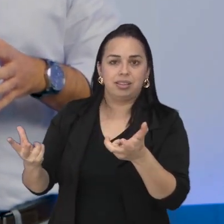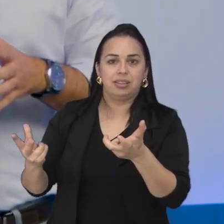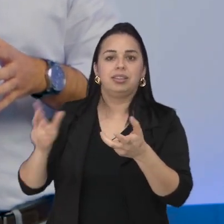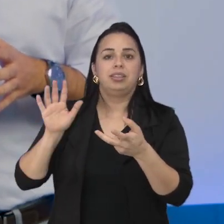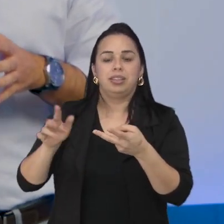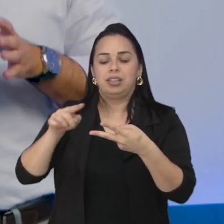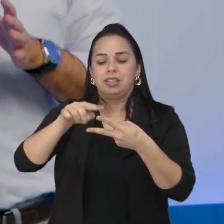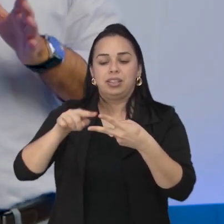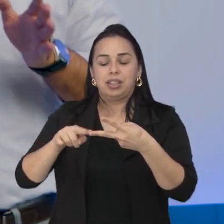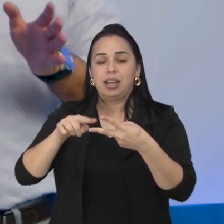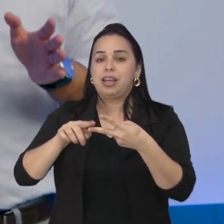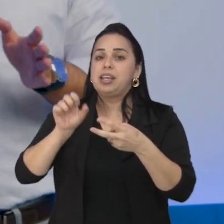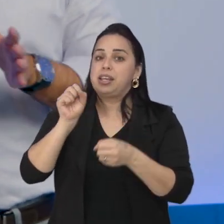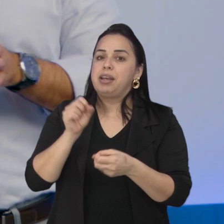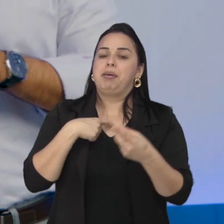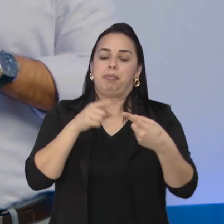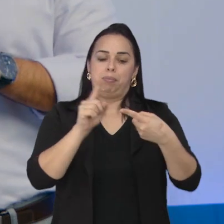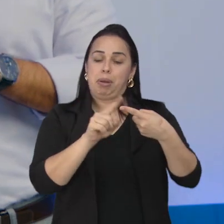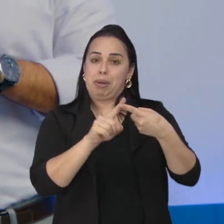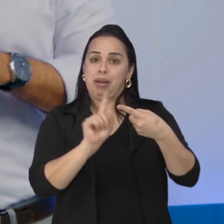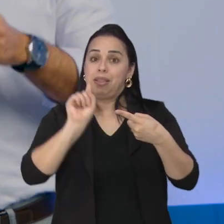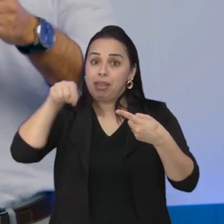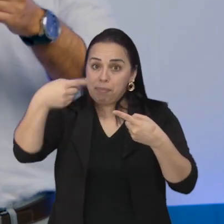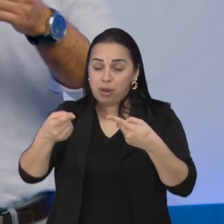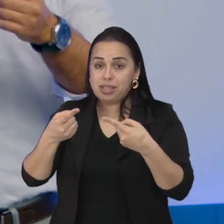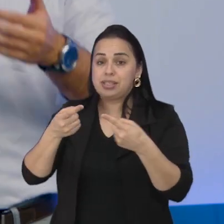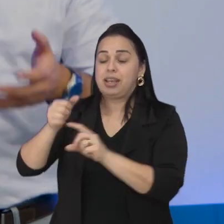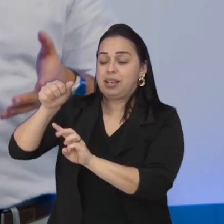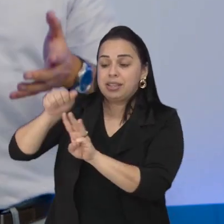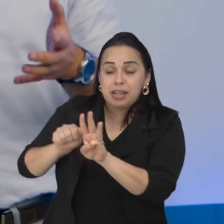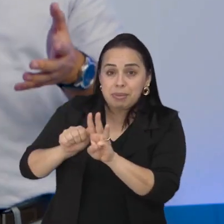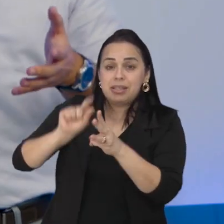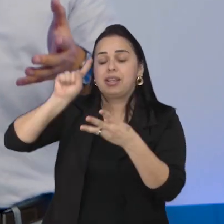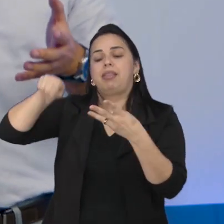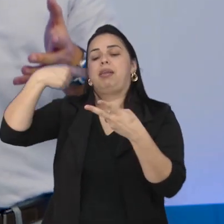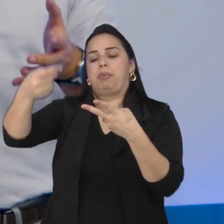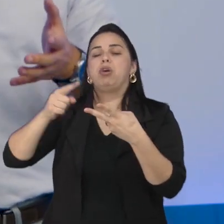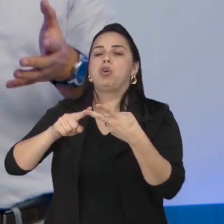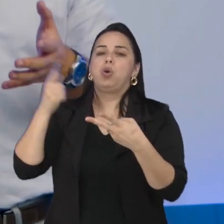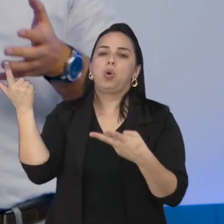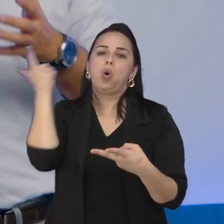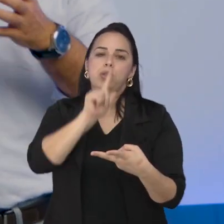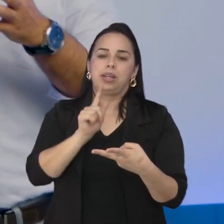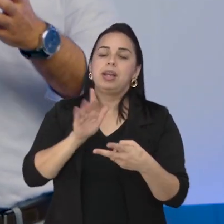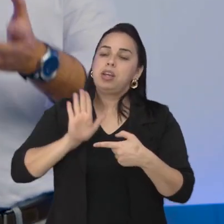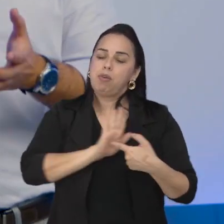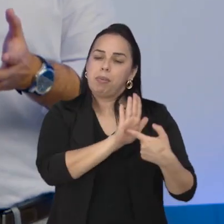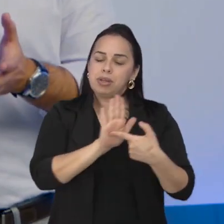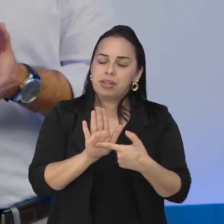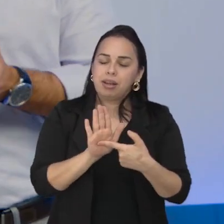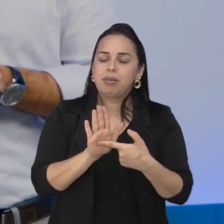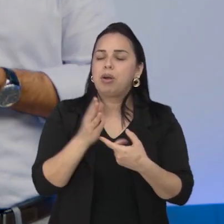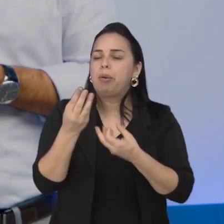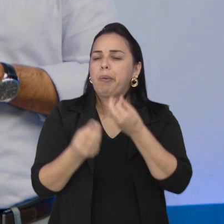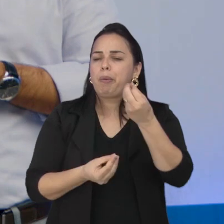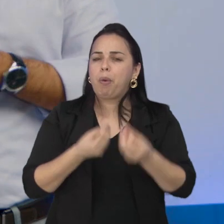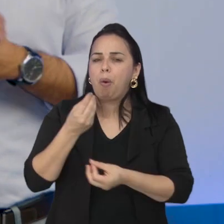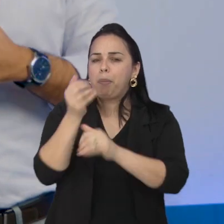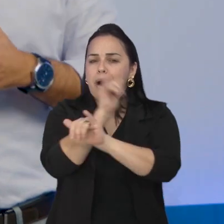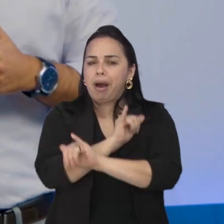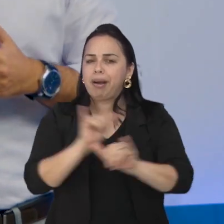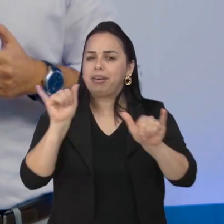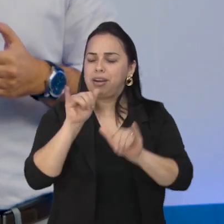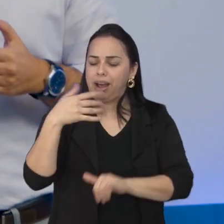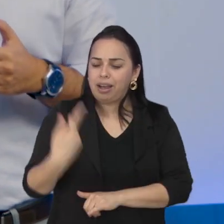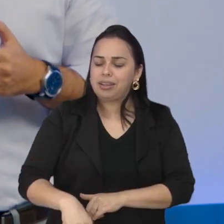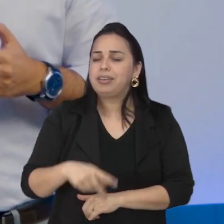em 2 etapas no intervalo de 3 meses e com certeza a gente aqui no Boletim vai acompanhar de perto para mostrar para você